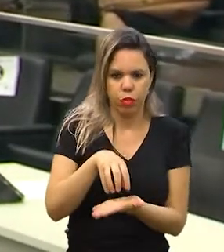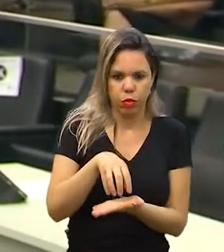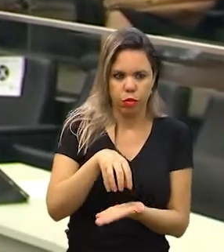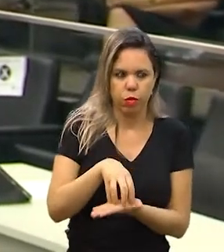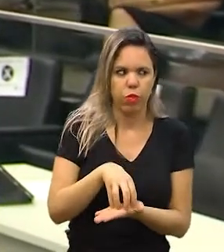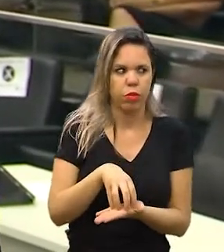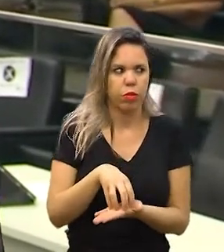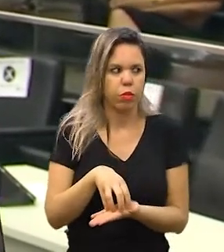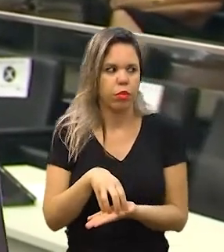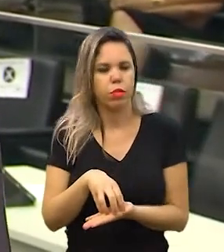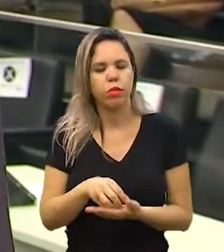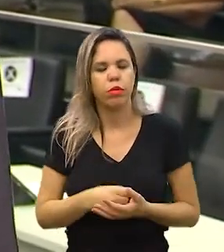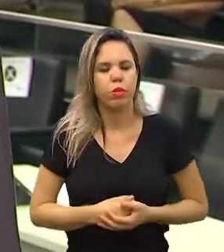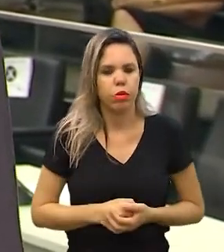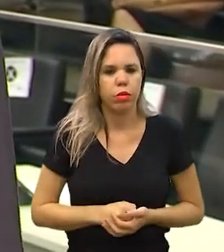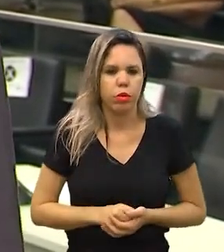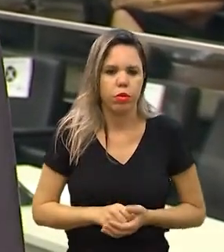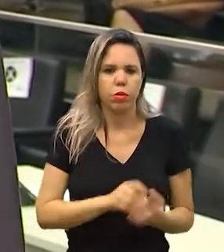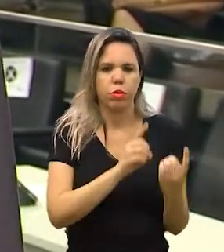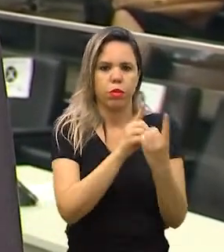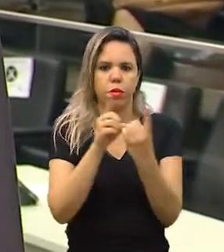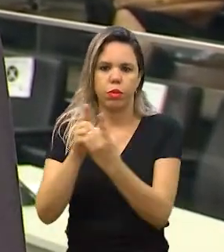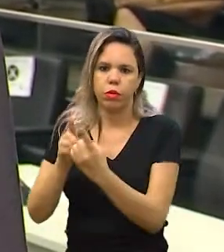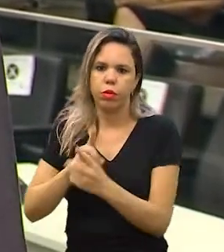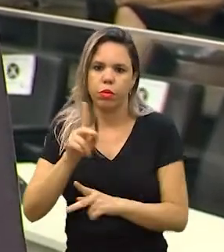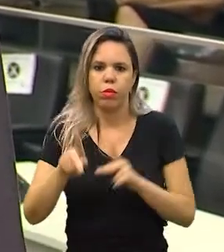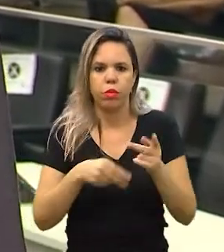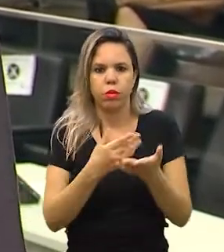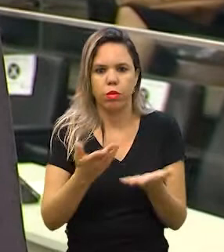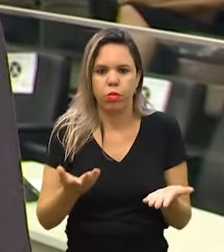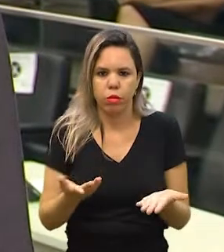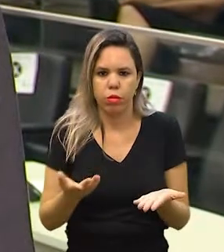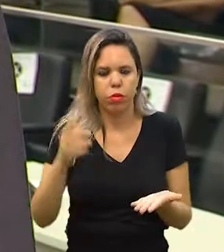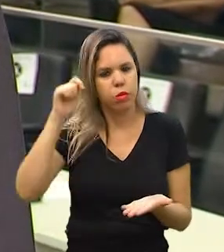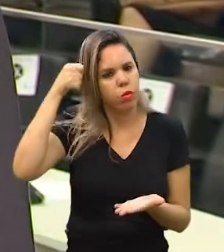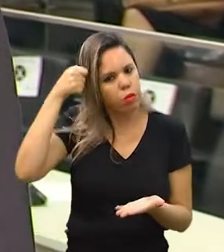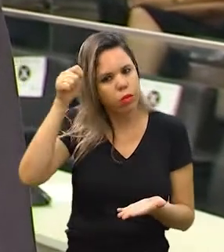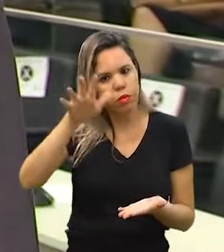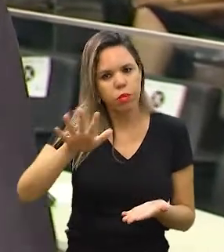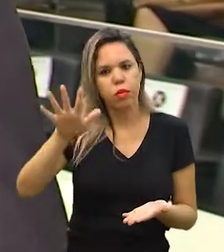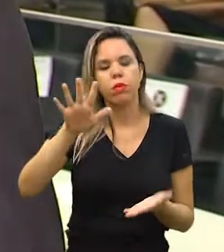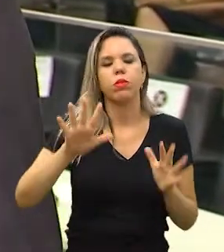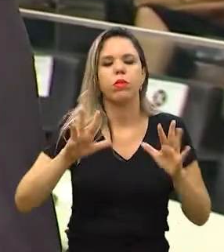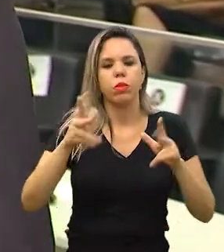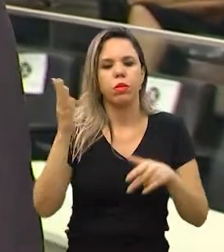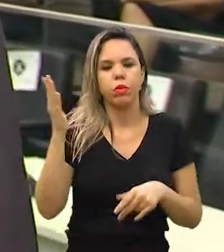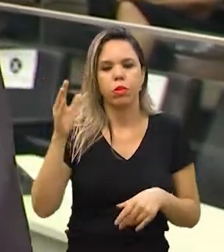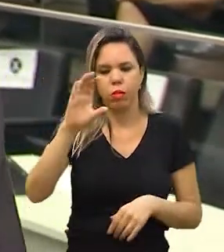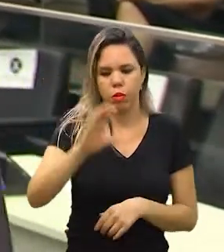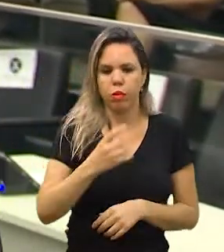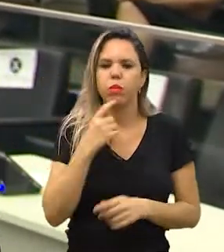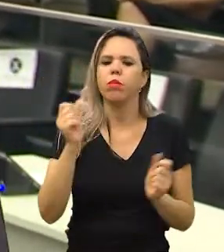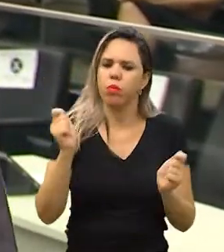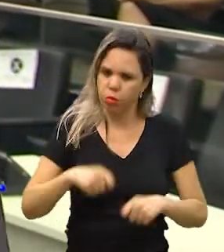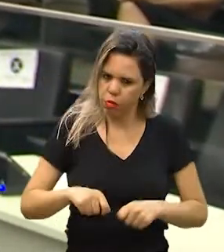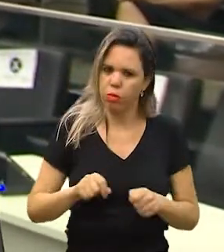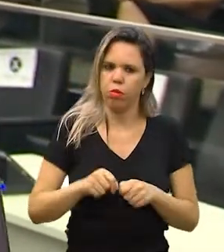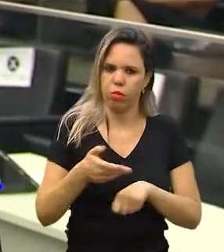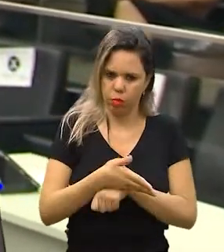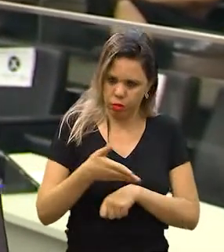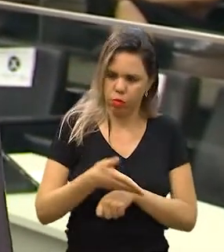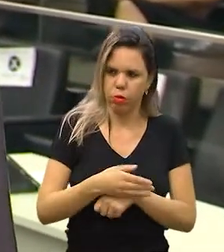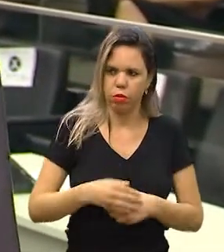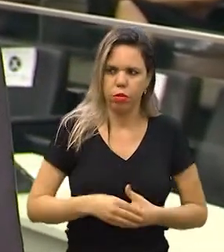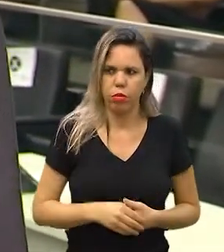centro onde Será atendida as pessoas afrodescendentes mais todos os cidadãos dos Campeões também